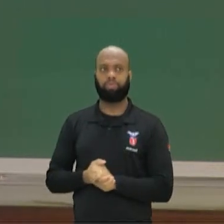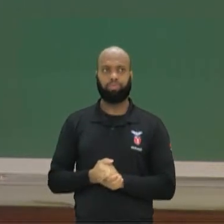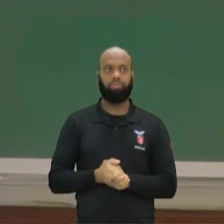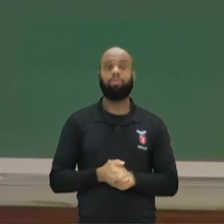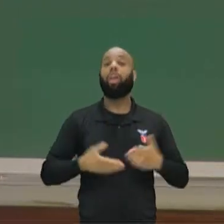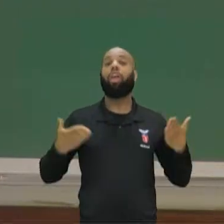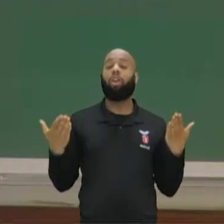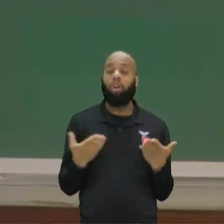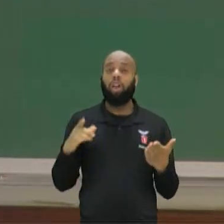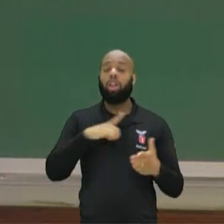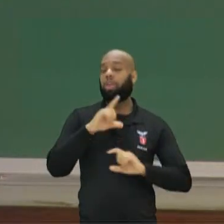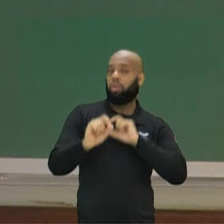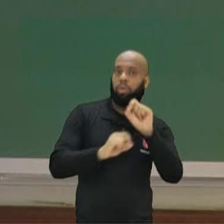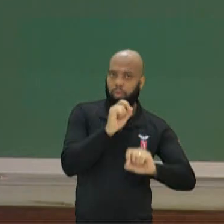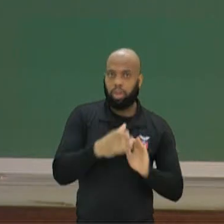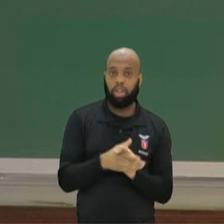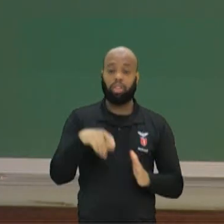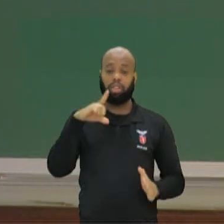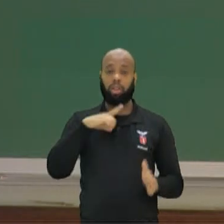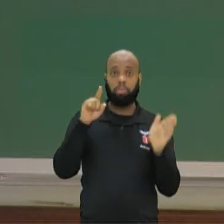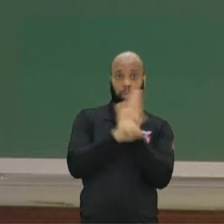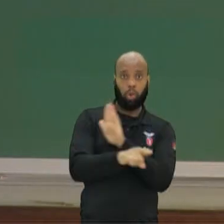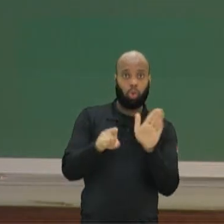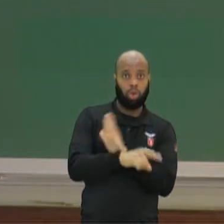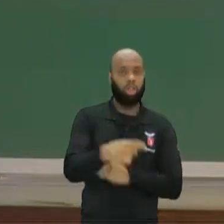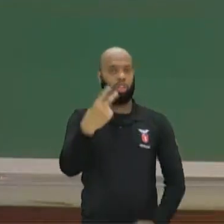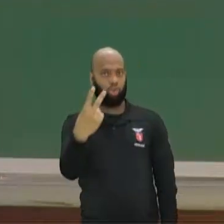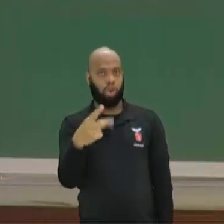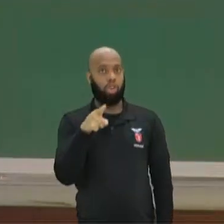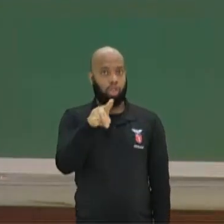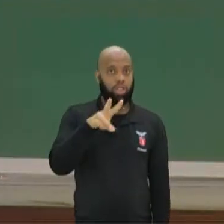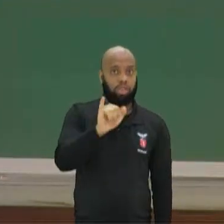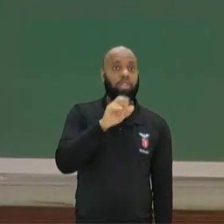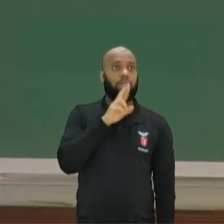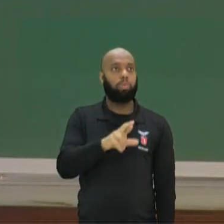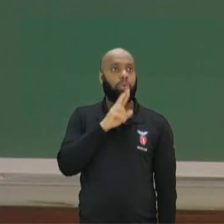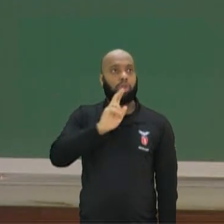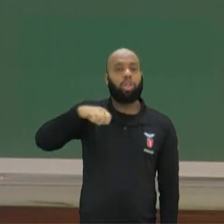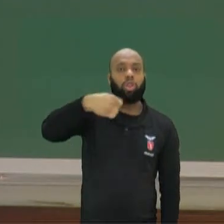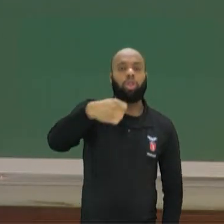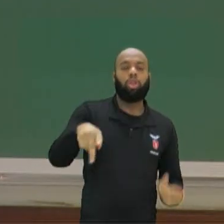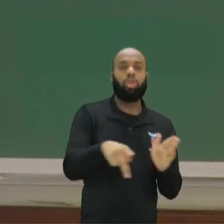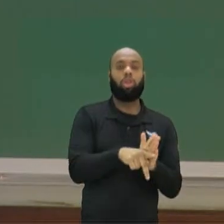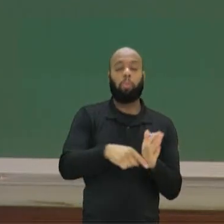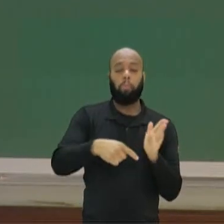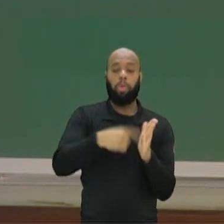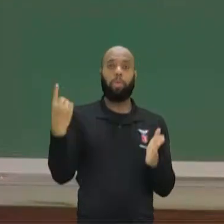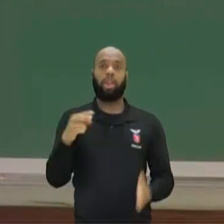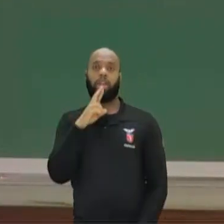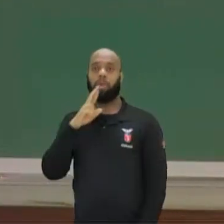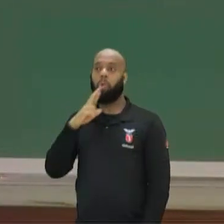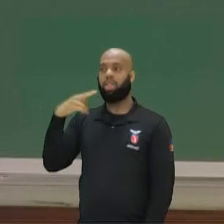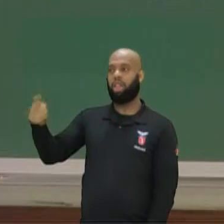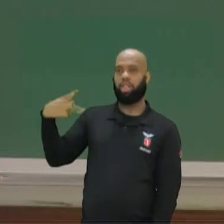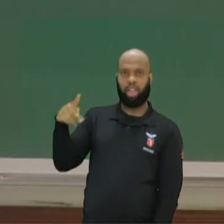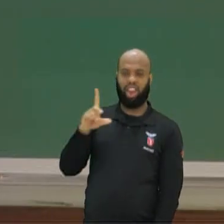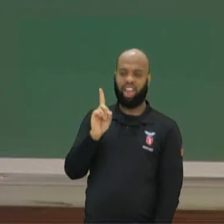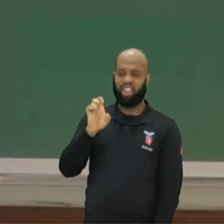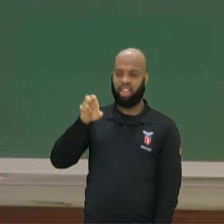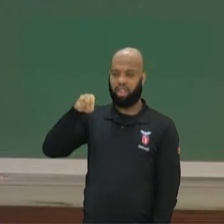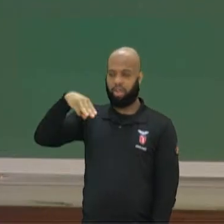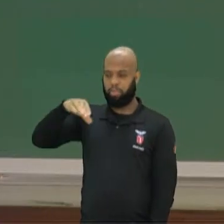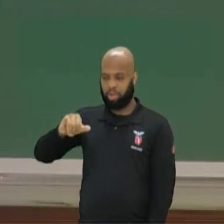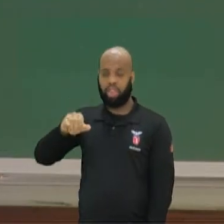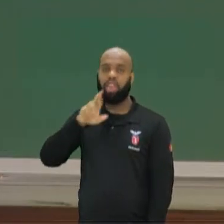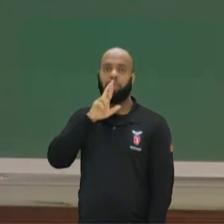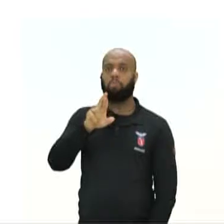assim, eu tenho agora aqui duas perguntas para que vocês respondam justamente sobre a primeira resposta dada pela cantora. São